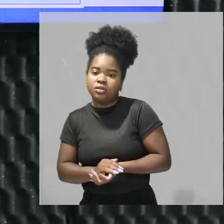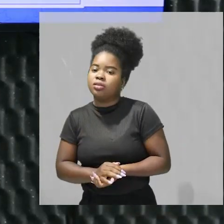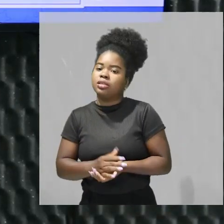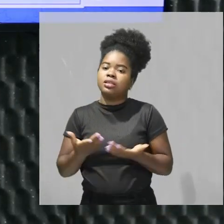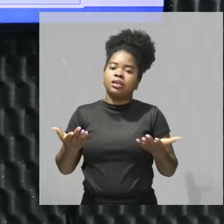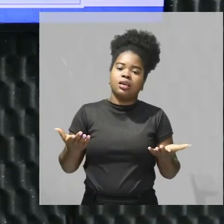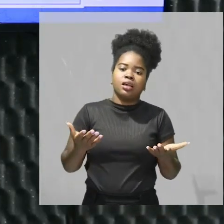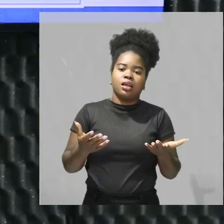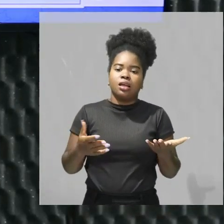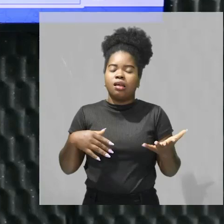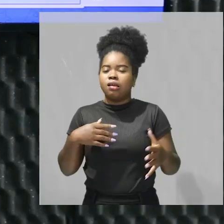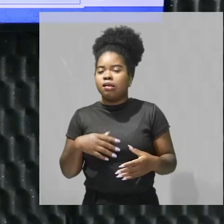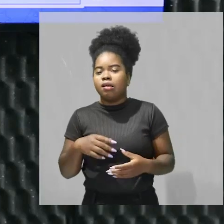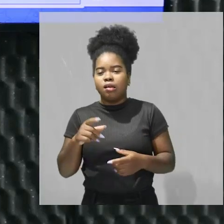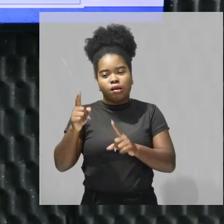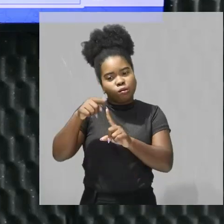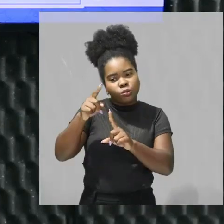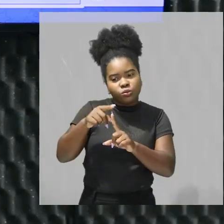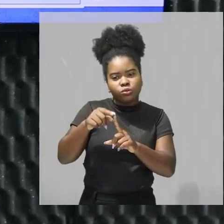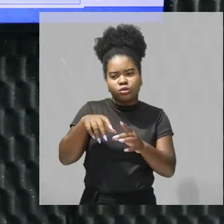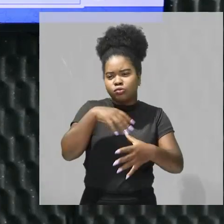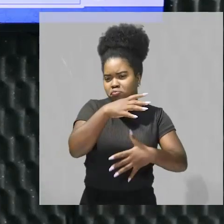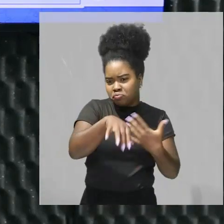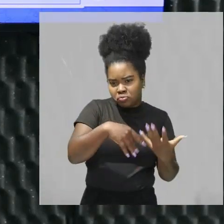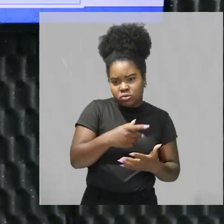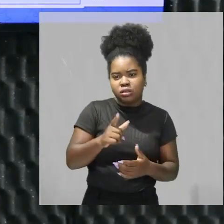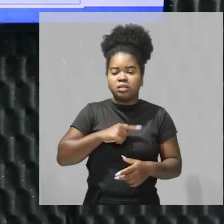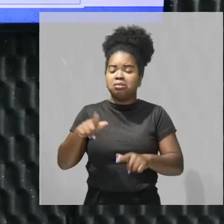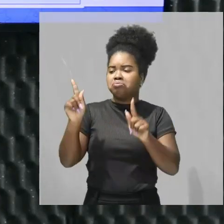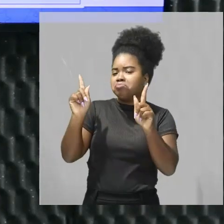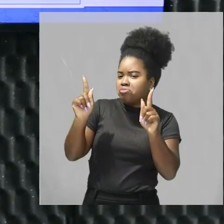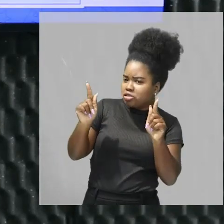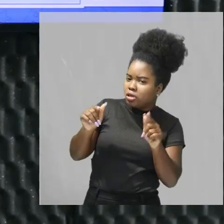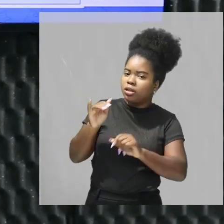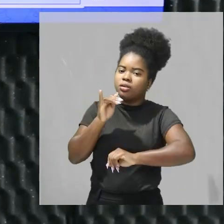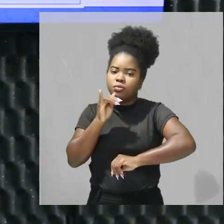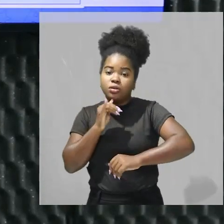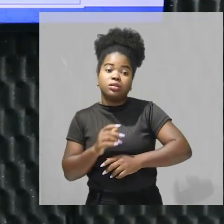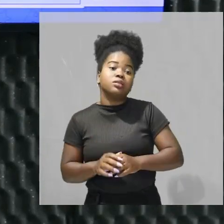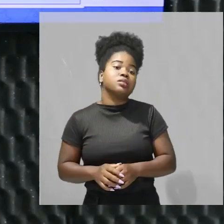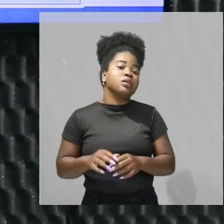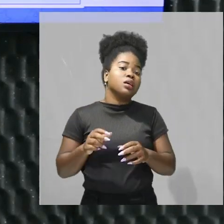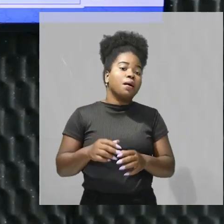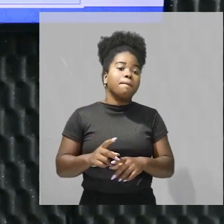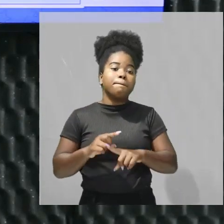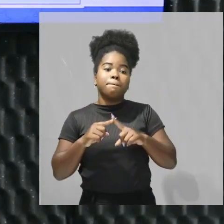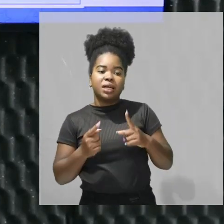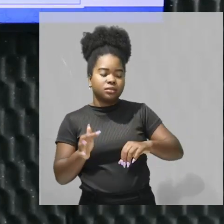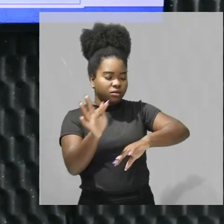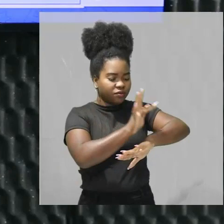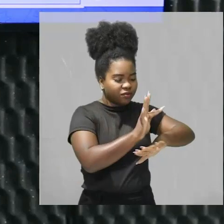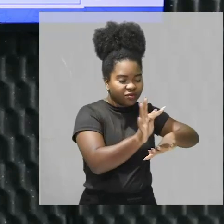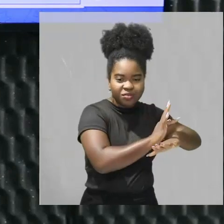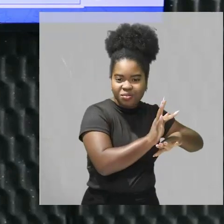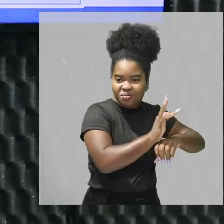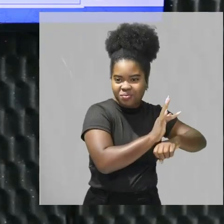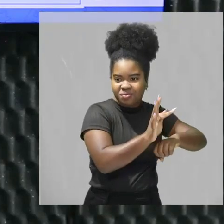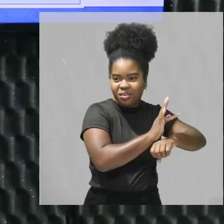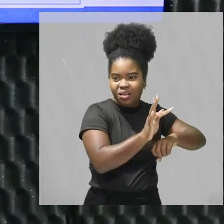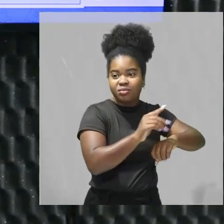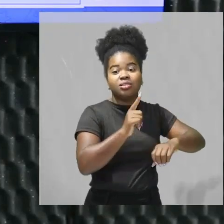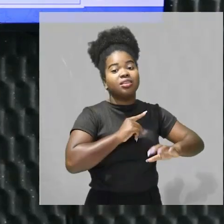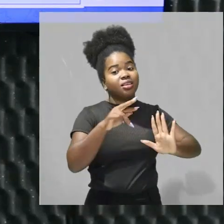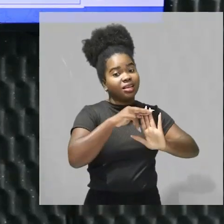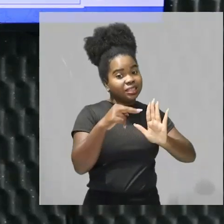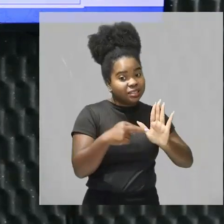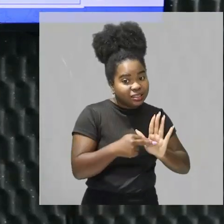linguagem mais descuidada. E enquanto que a linguagem formal, ela busca o quê? Ela busca as normas gramaticais. Ela